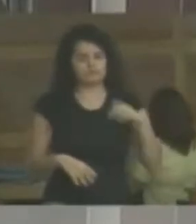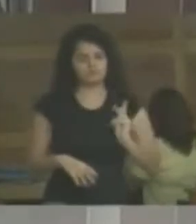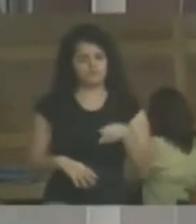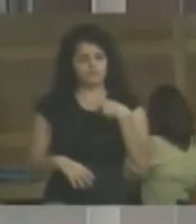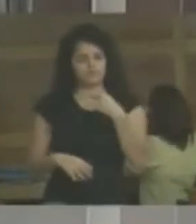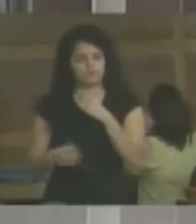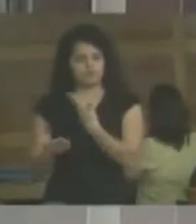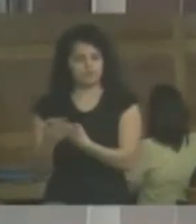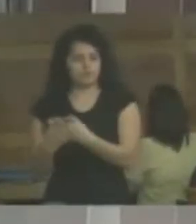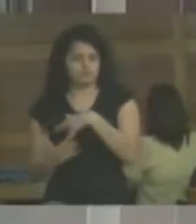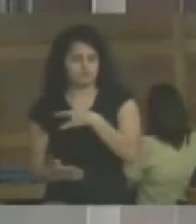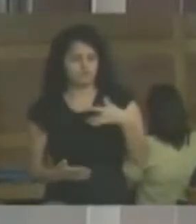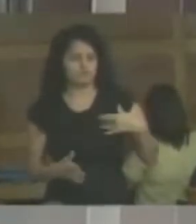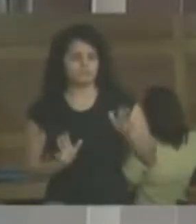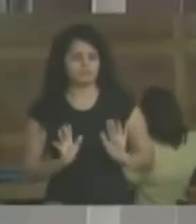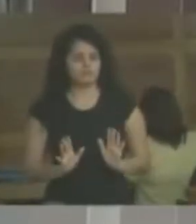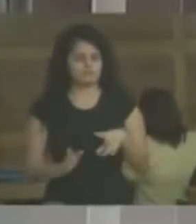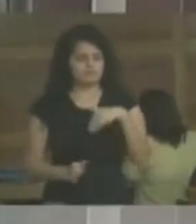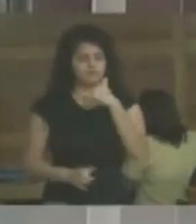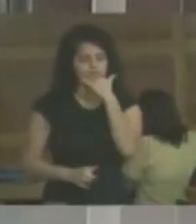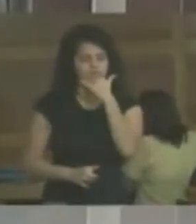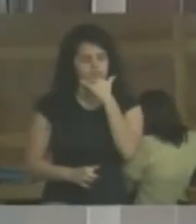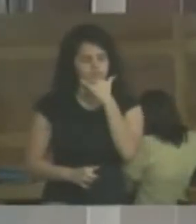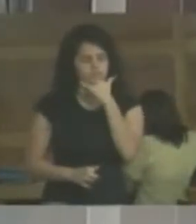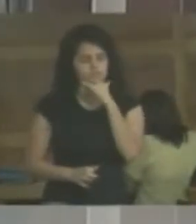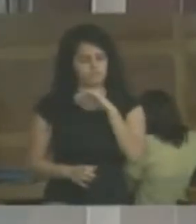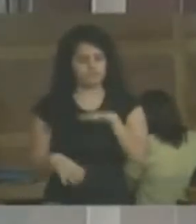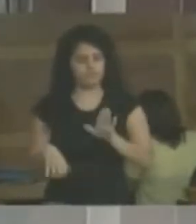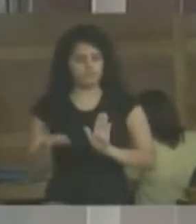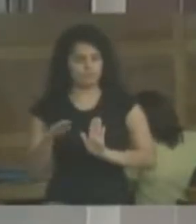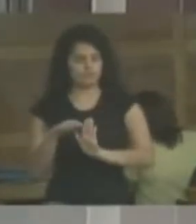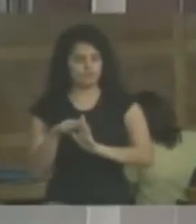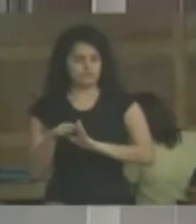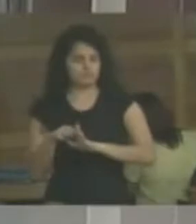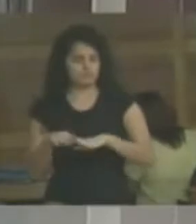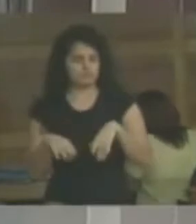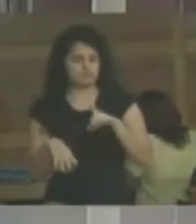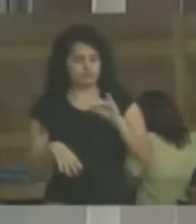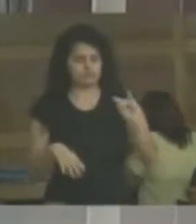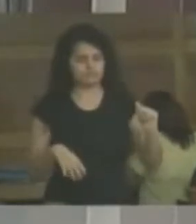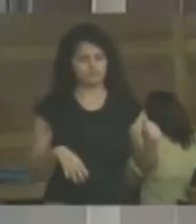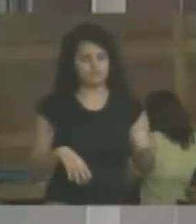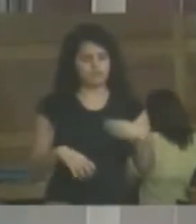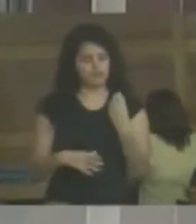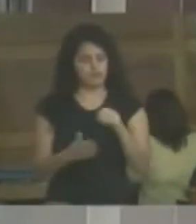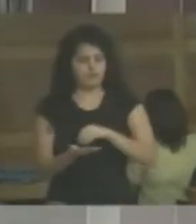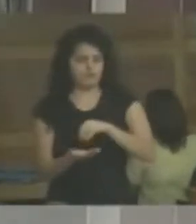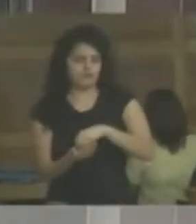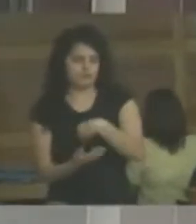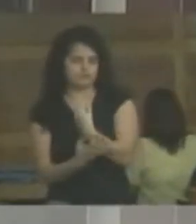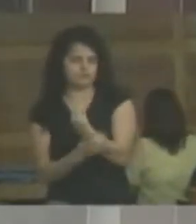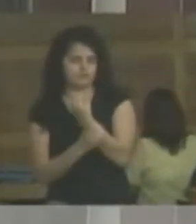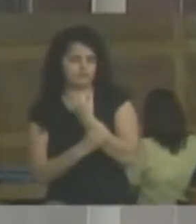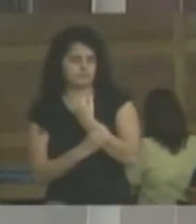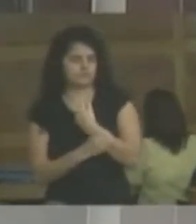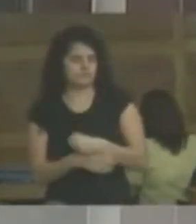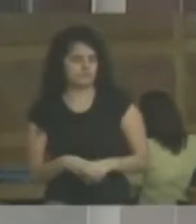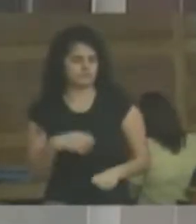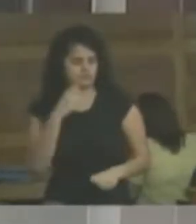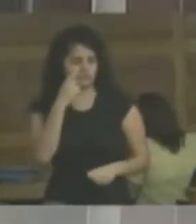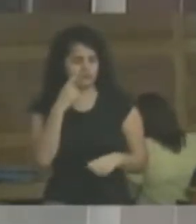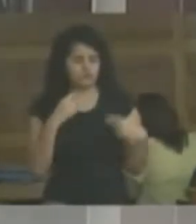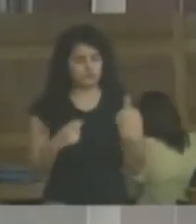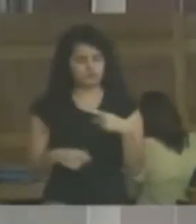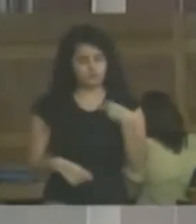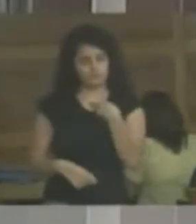Mas, infelizmente, aqui em Angra dos Reis, a pauta do dia tem sido a insegurança. A insegurança, nós não